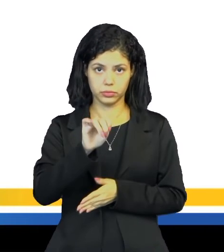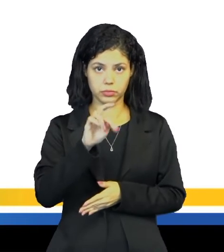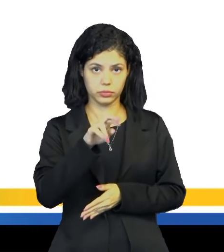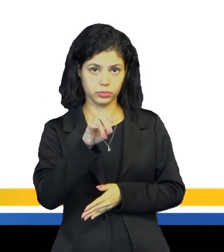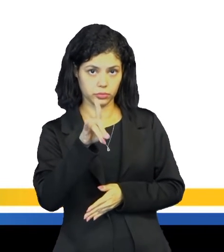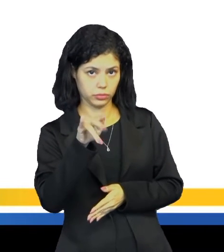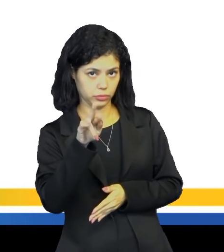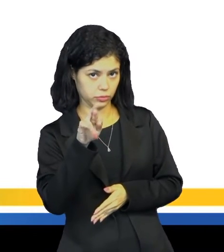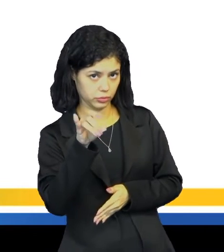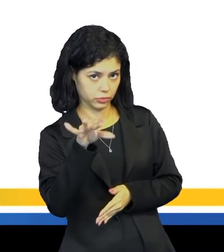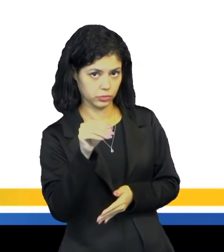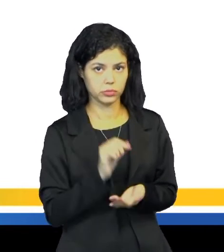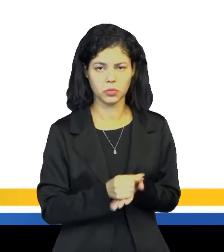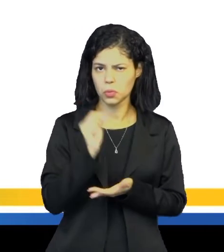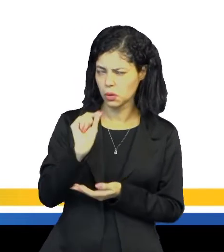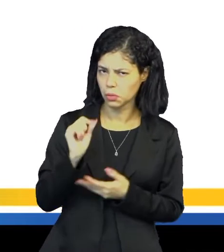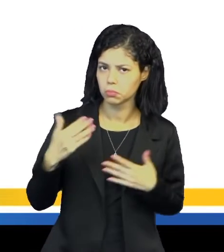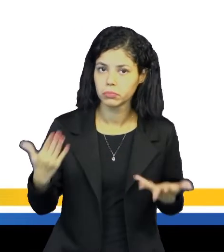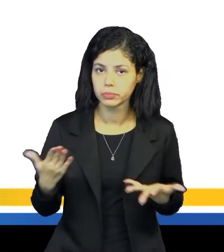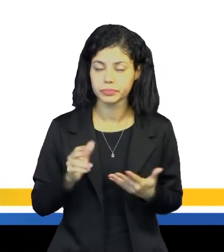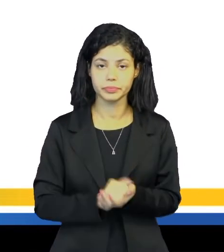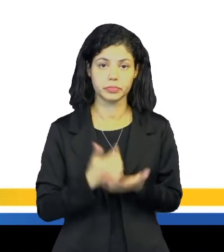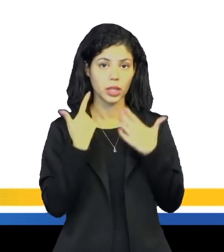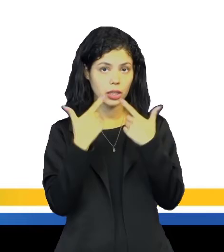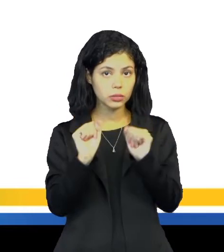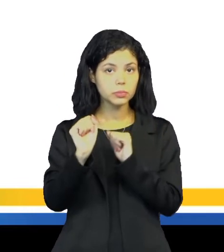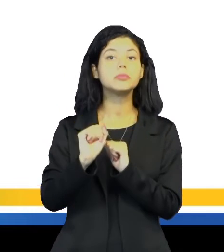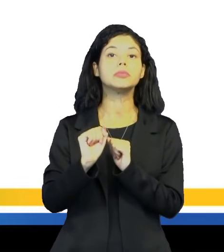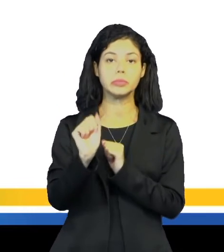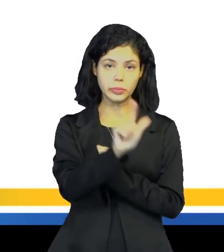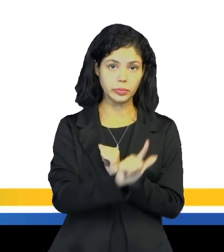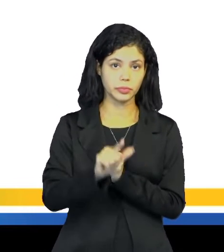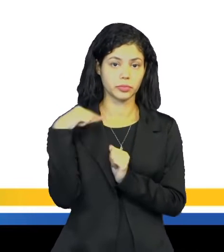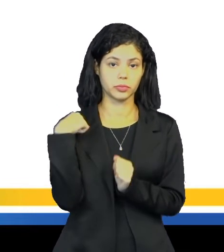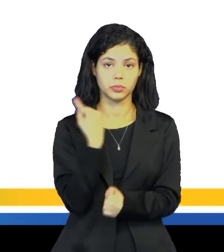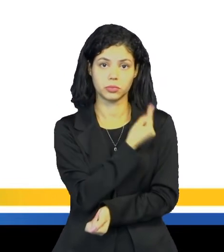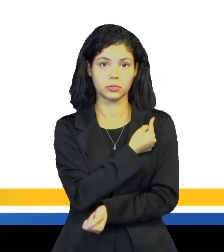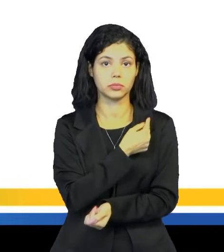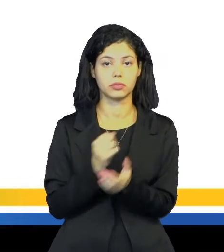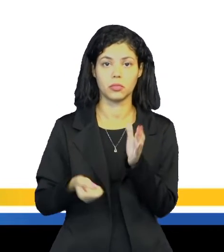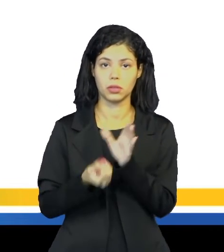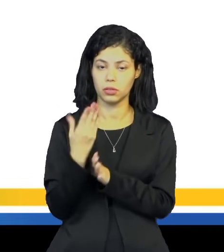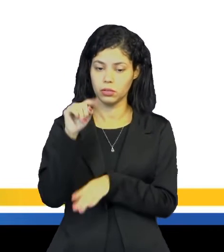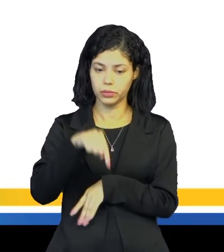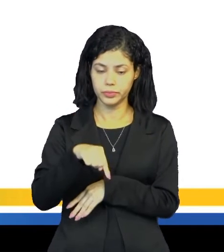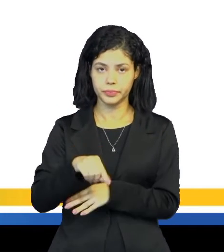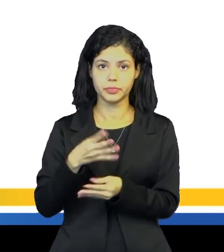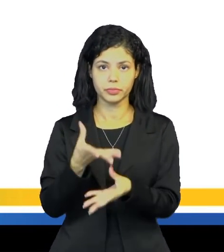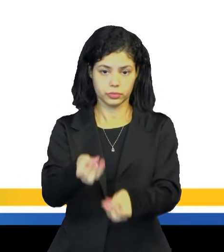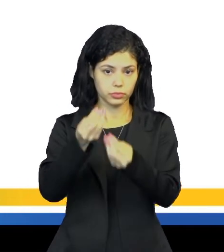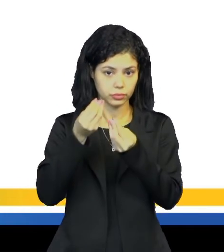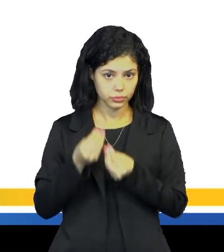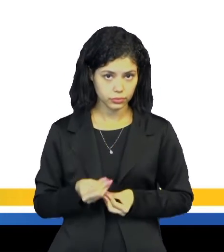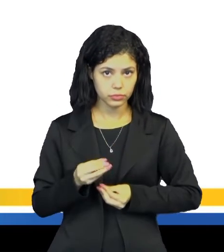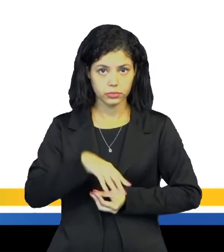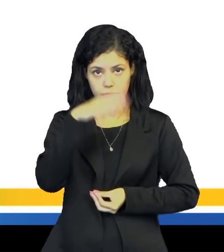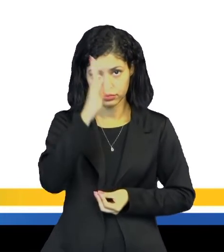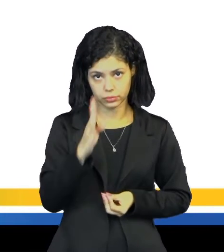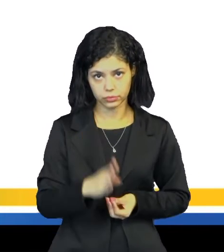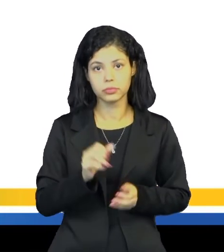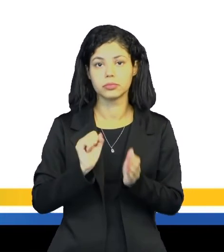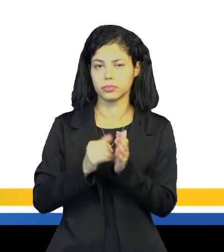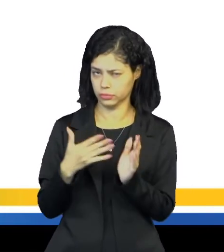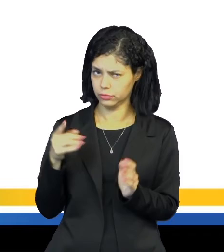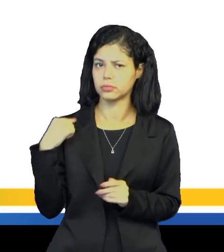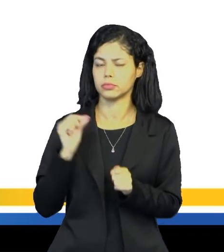estrangeirismo, galerinha. O que é o estrangeirismo? Essa linguagem que ela não é de nossa origem, né, e a gente pega ela emprestada, né? Nós brasileiros fazemos